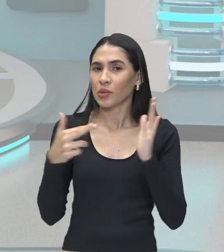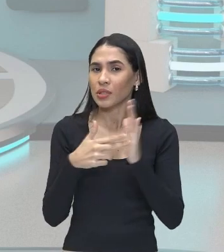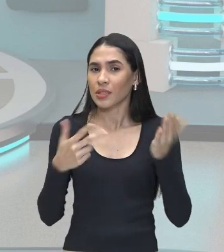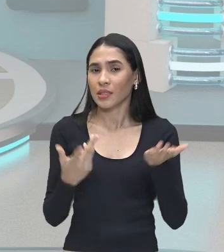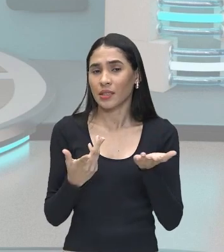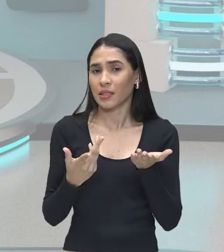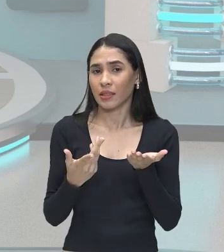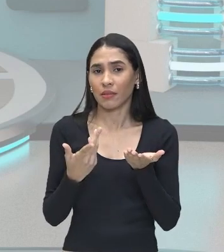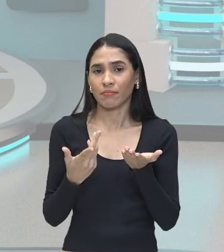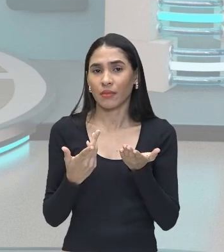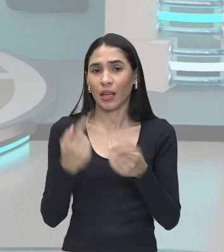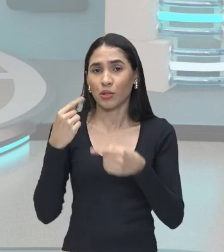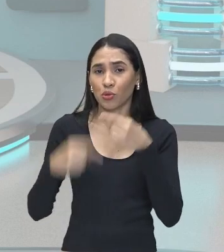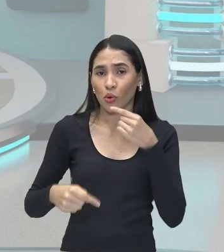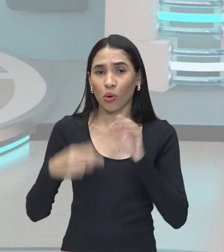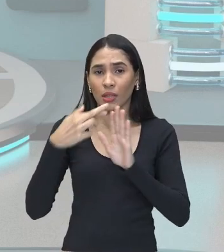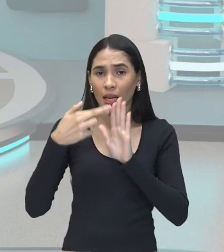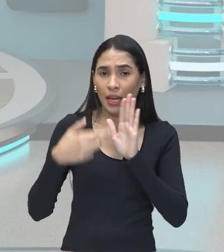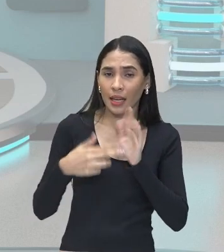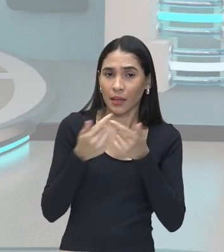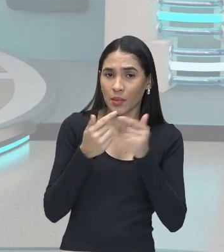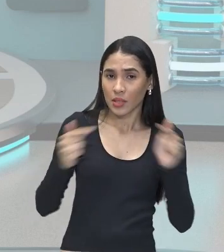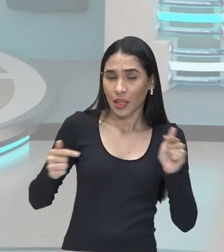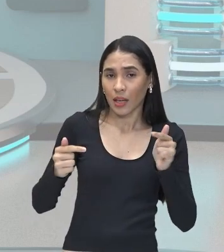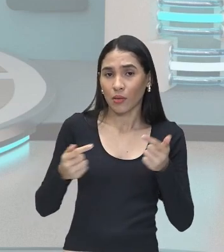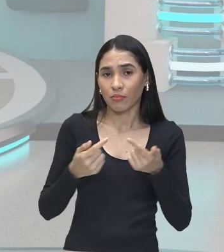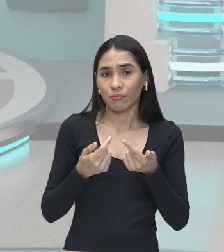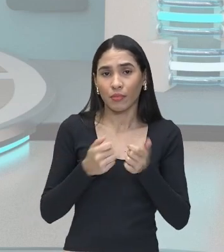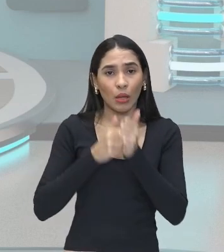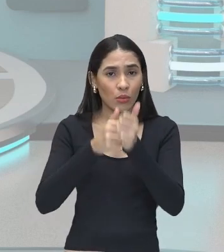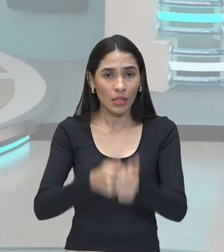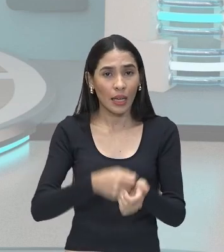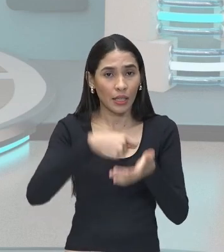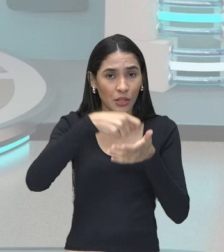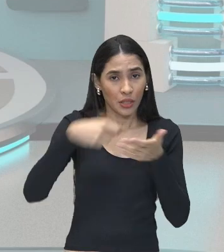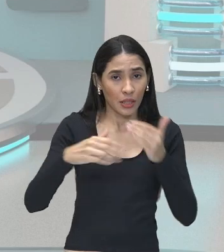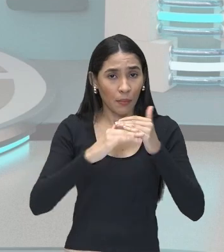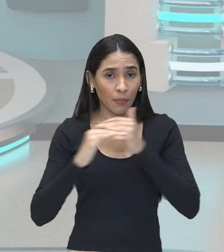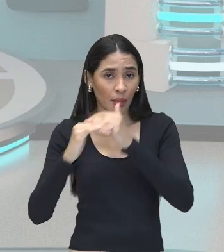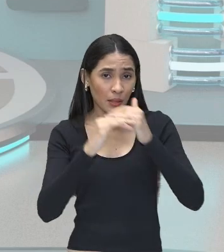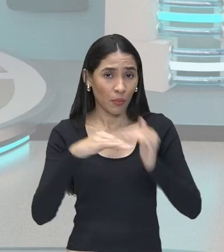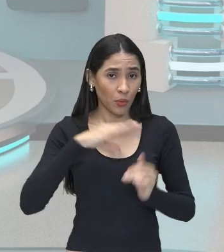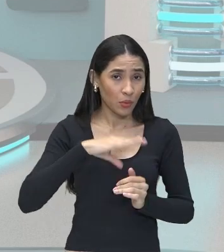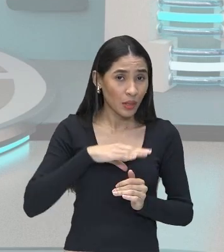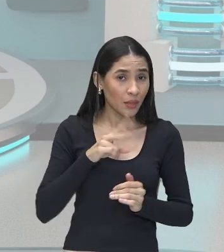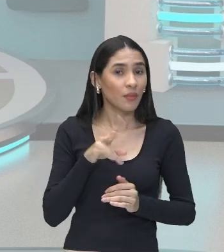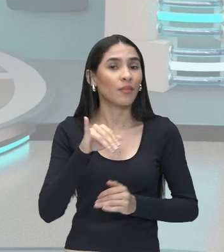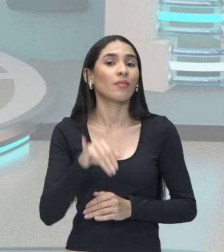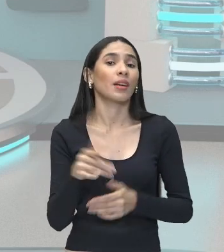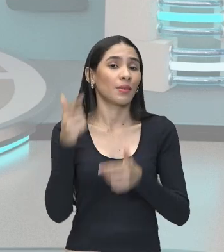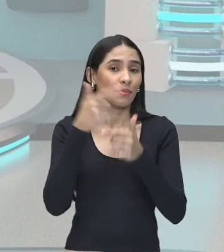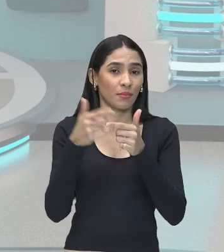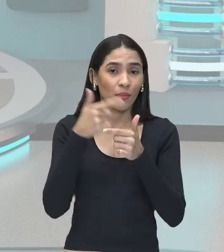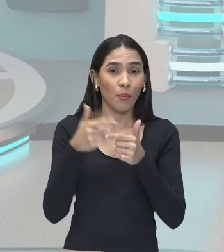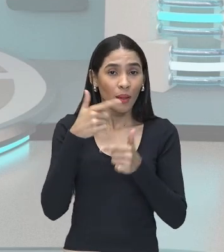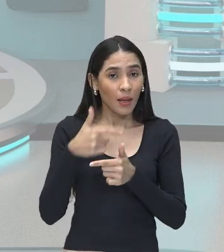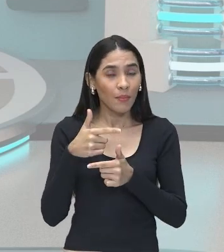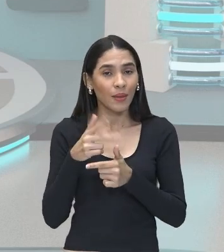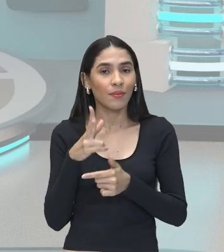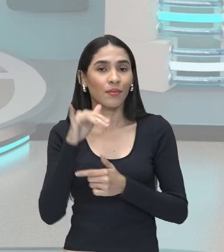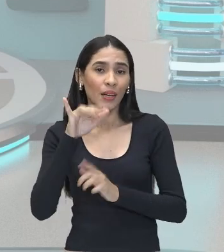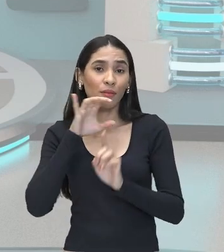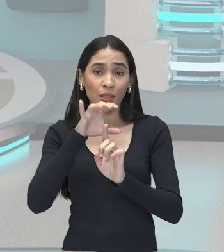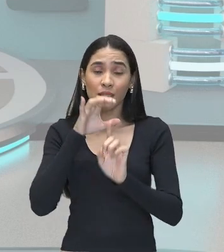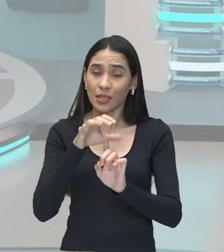regras gramaticais, que não segue a escrita padrão da língua portuguesa. Perceba que isso vai te trazer problemas, vai te prejudicar no seu